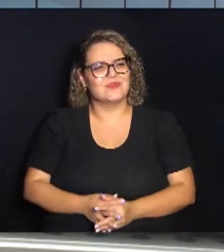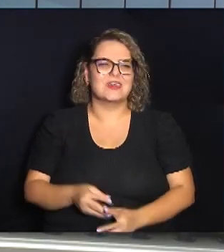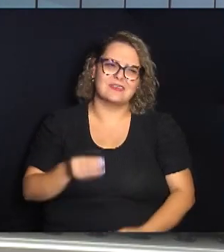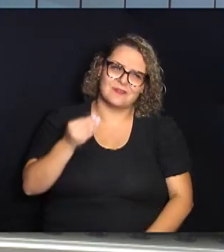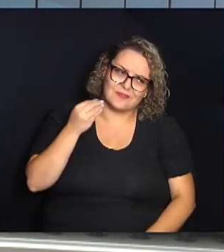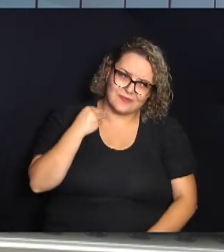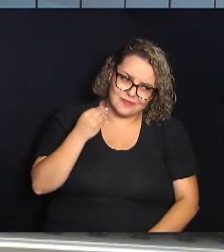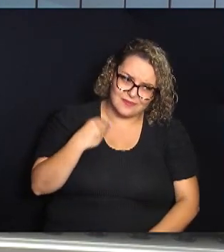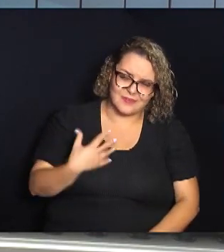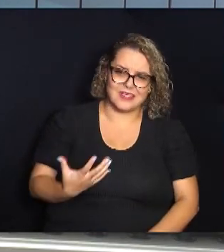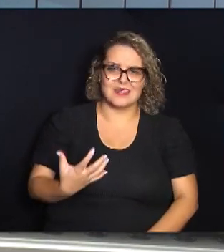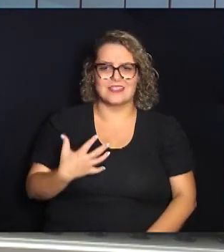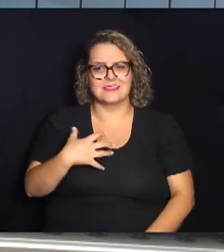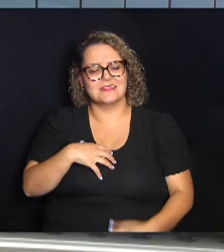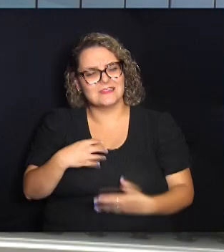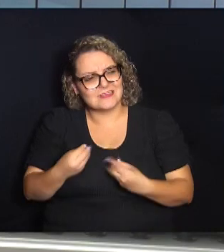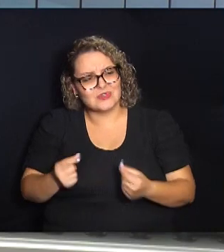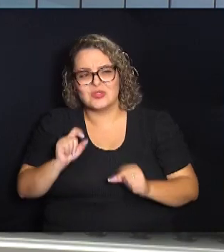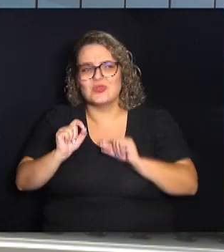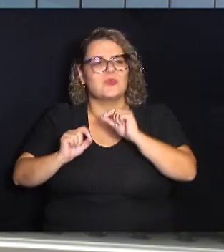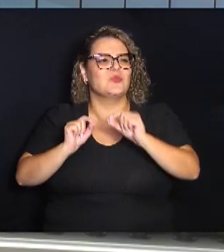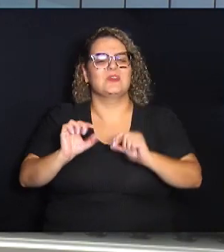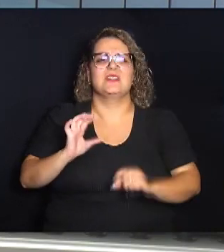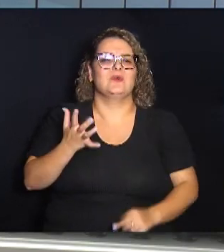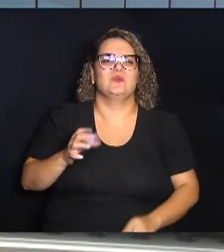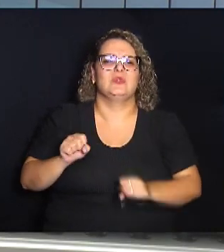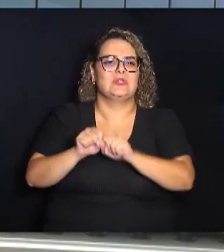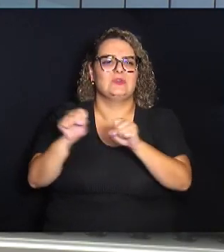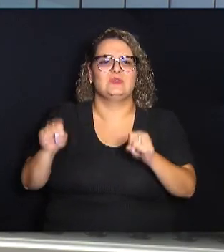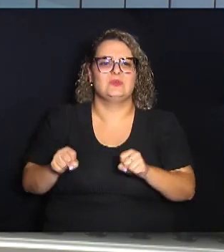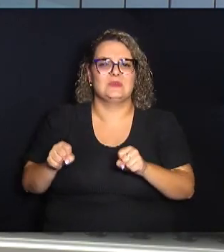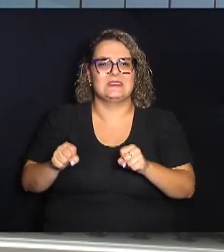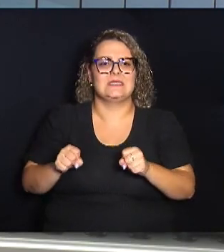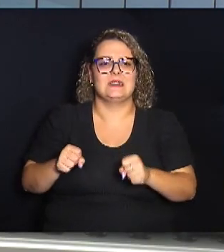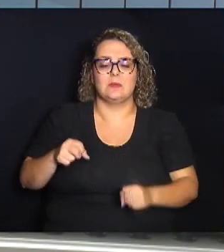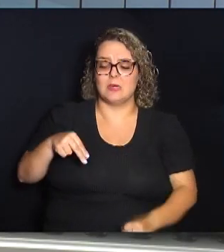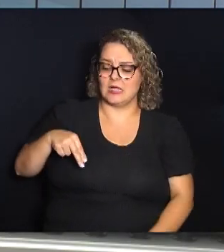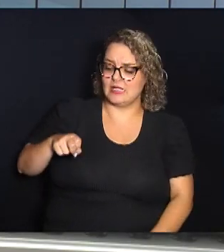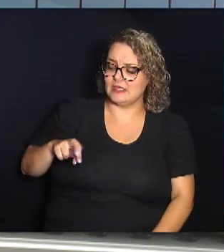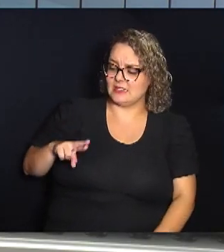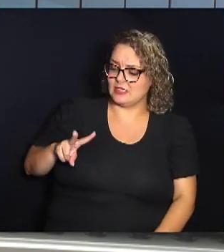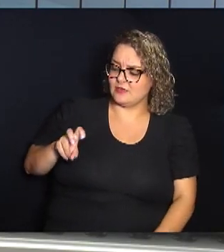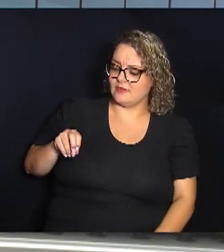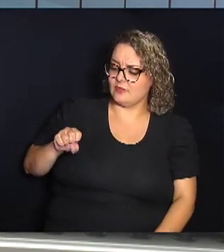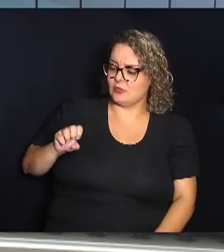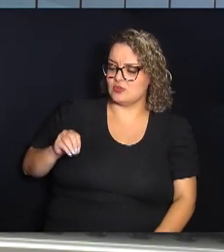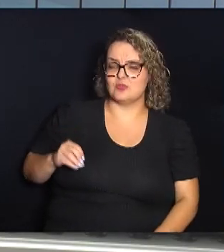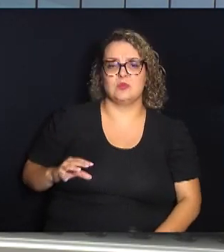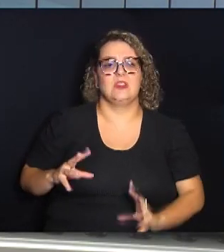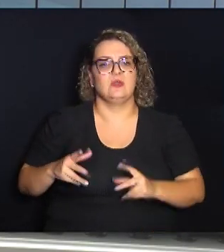fragilizada mesmo. E o que acontece no sistema nervoso para que todos esses sintomas de